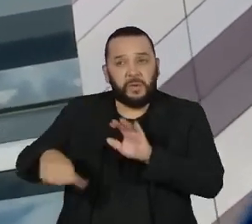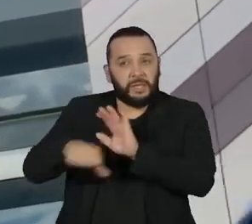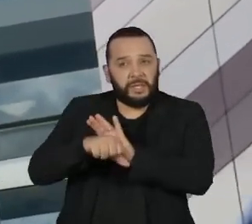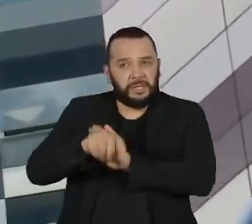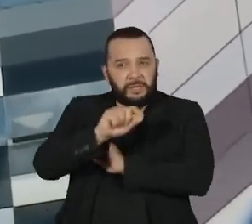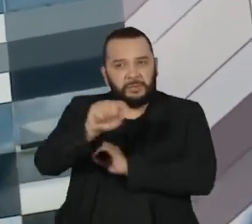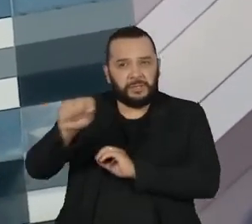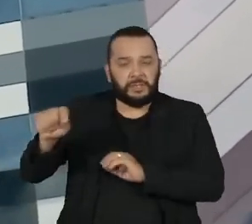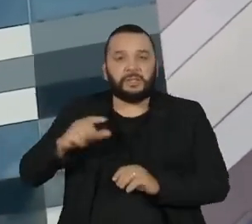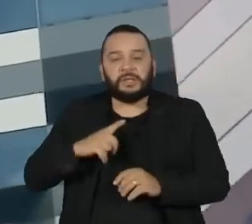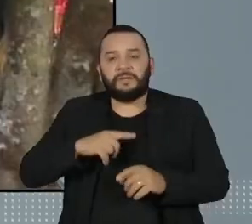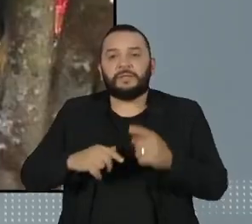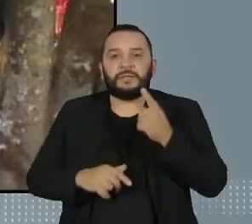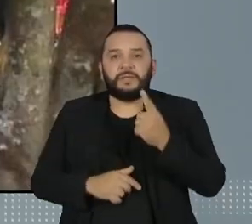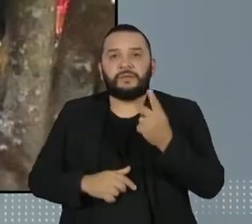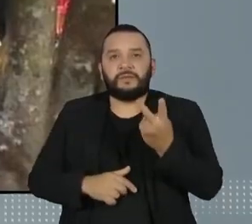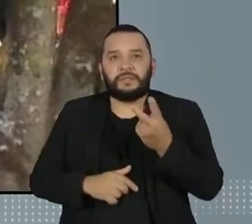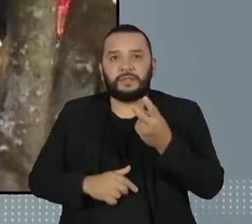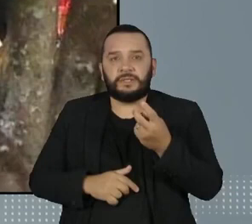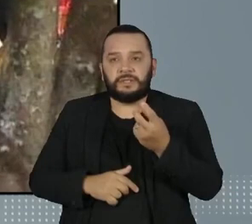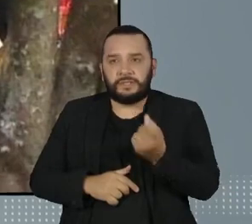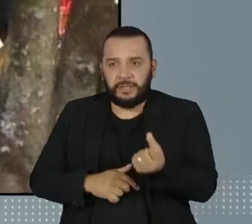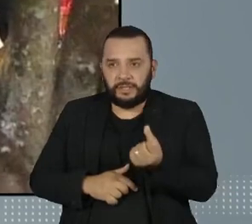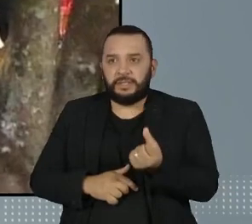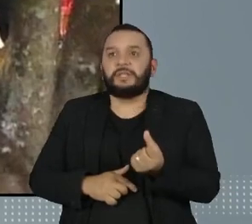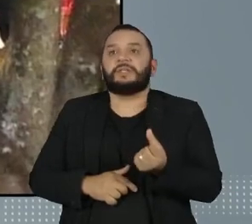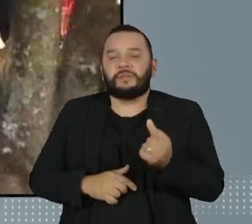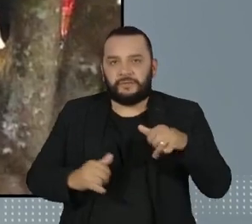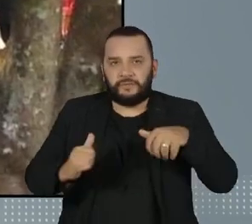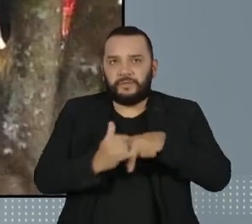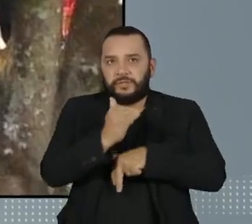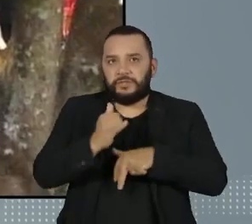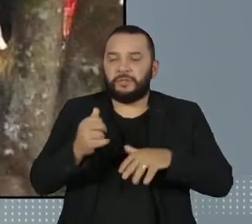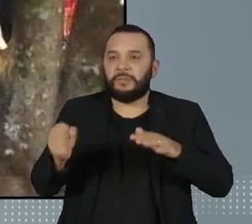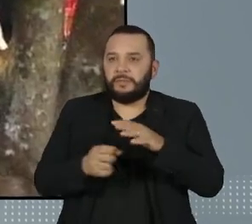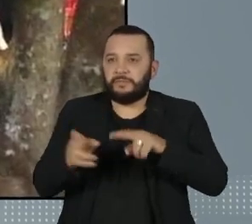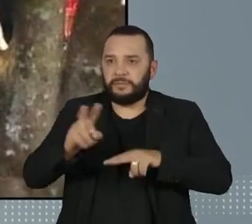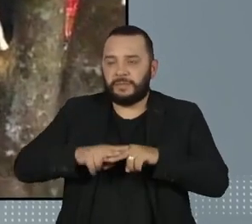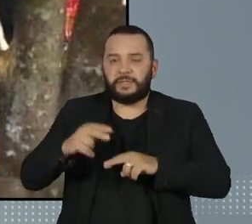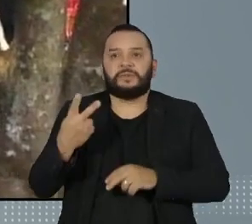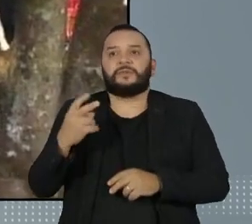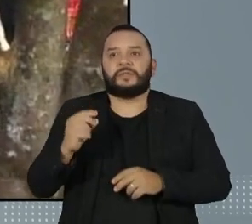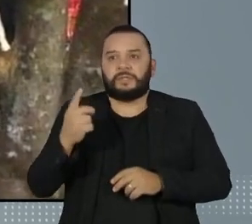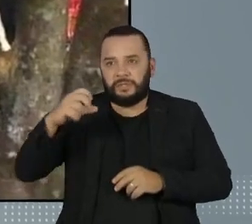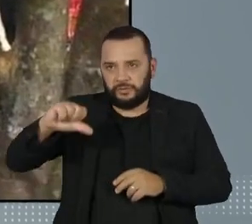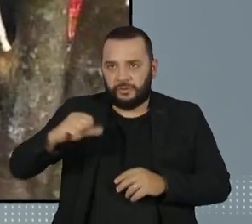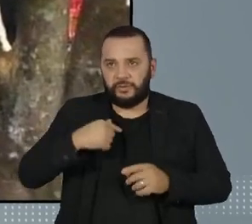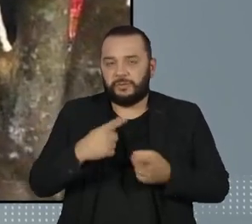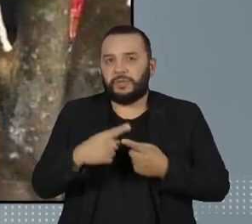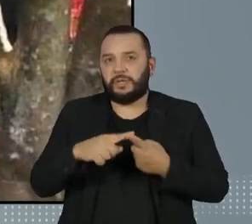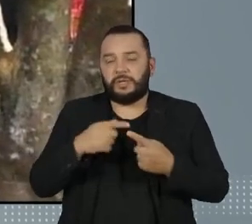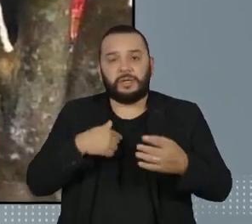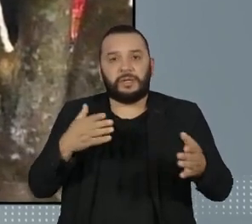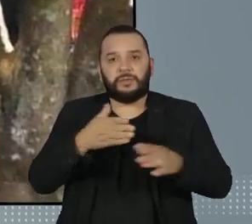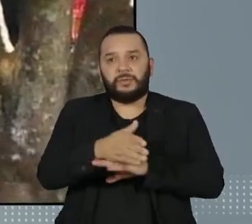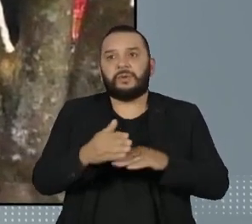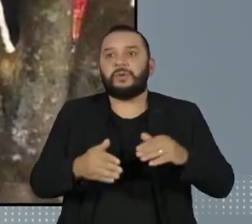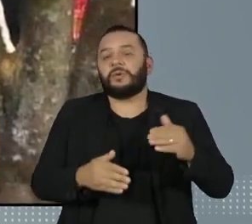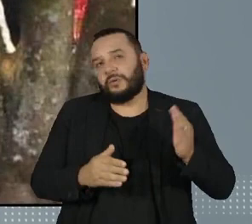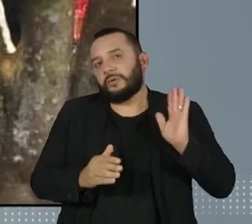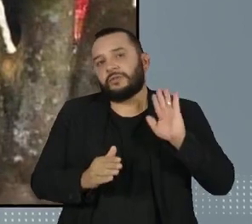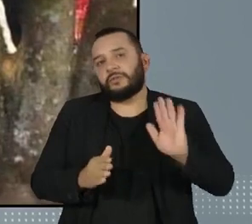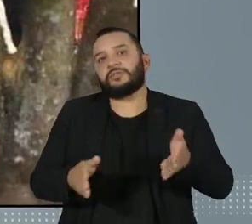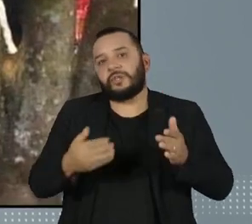126 vítimas o hacker foi preso em 2019 por invadir contas de integrantes da